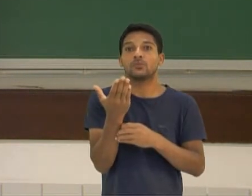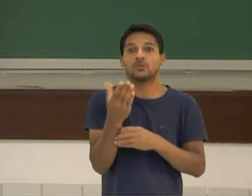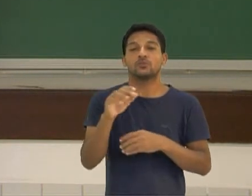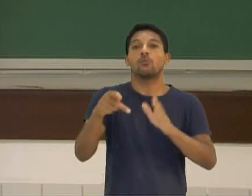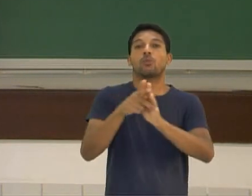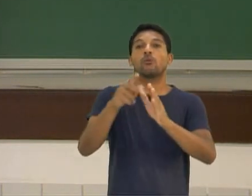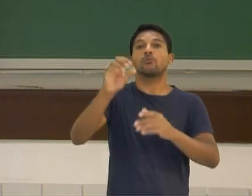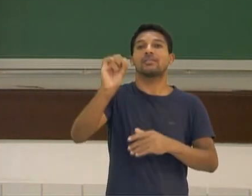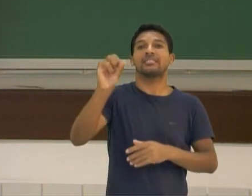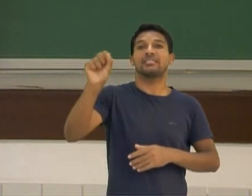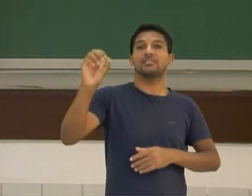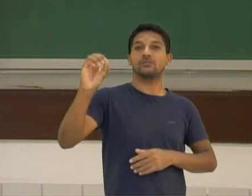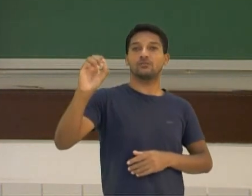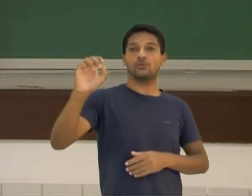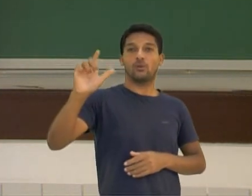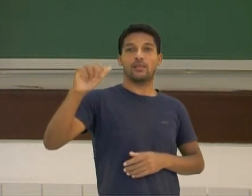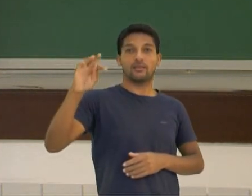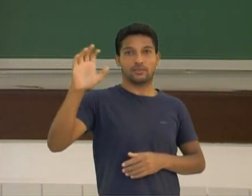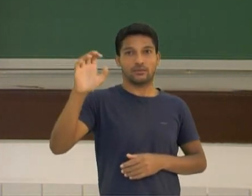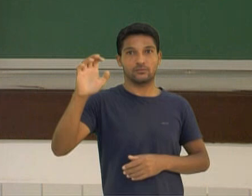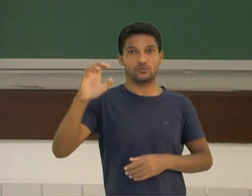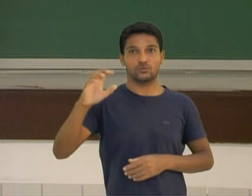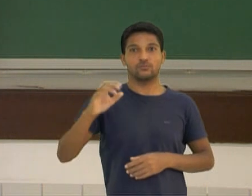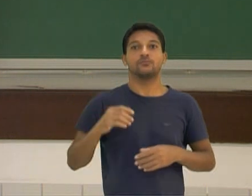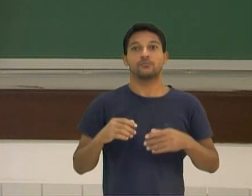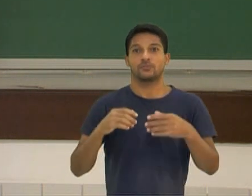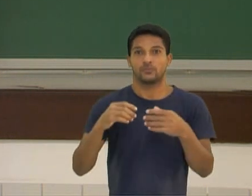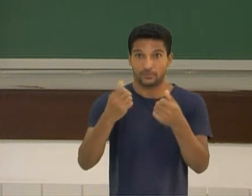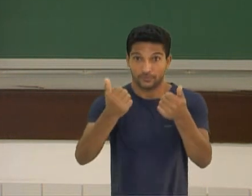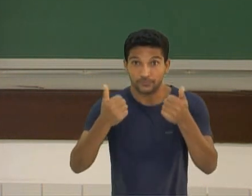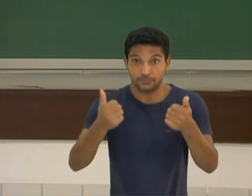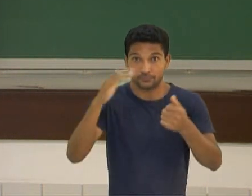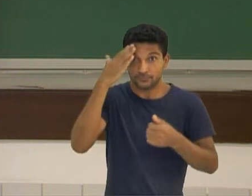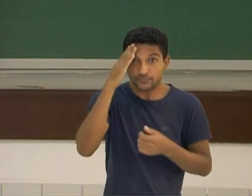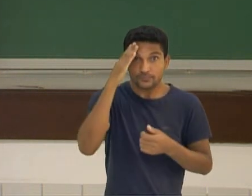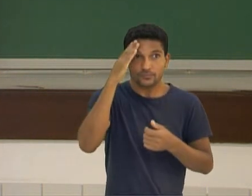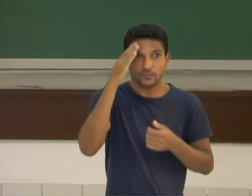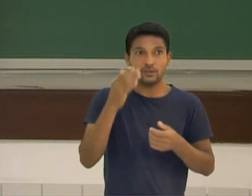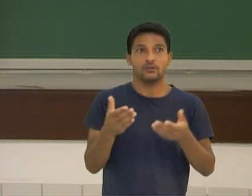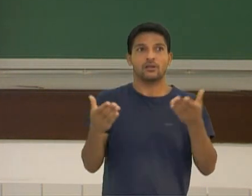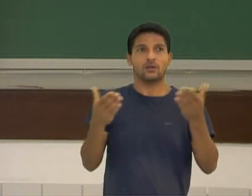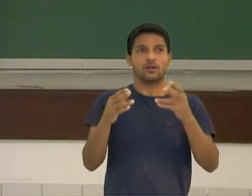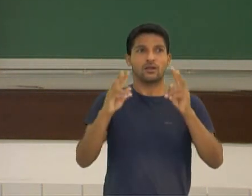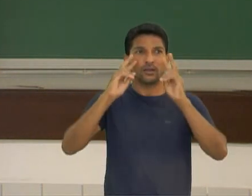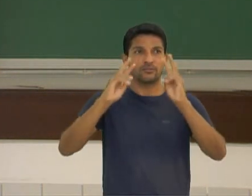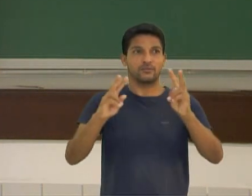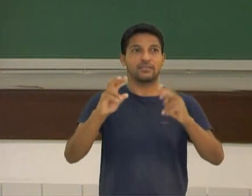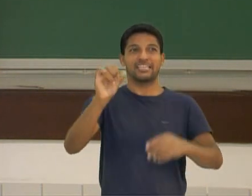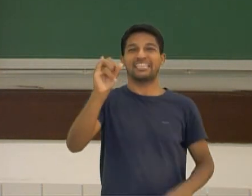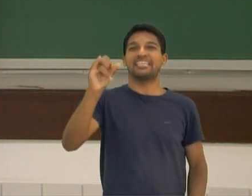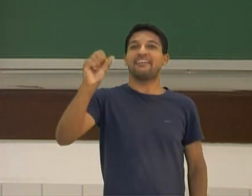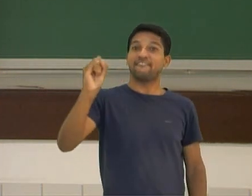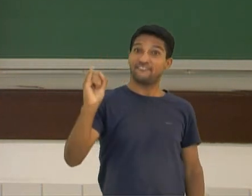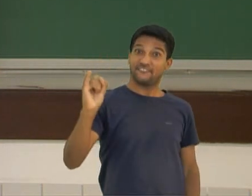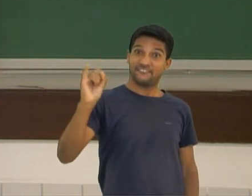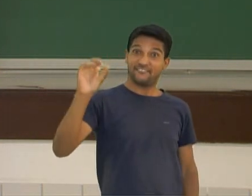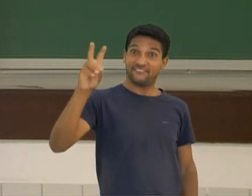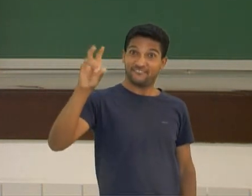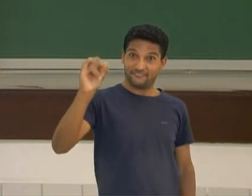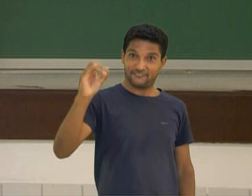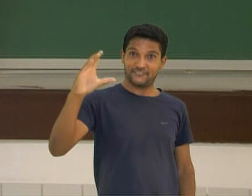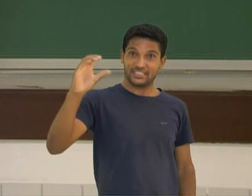certo? Beleza? Tranquilo? Show de bola! A questão da viscosidade, galera. A viscosidade é